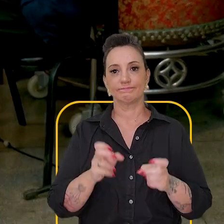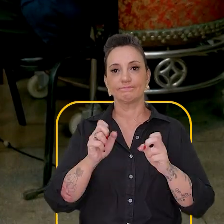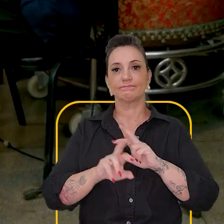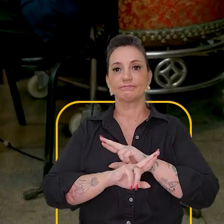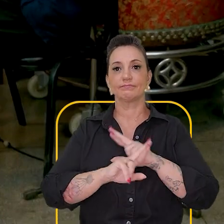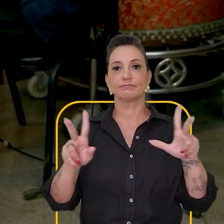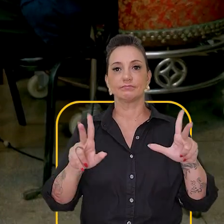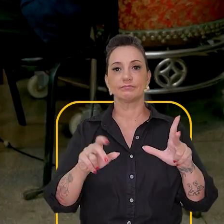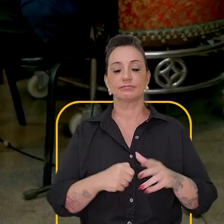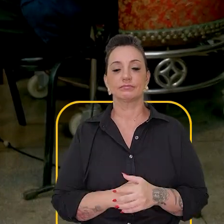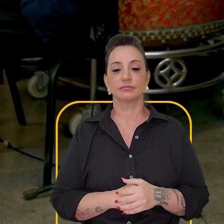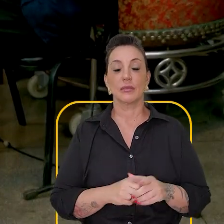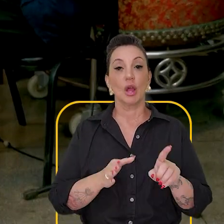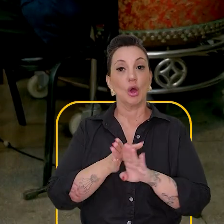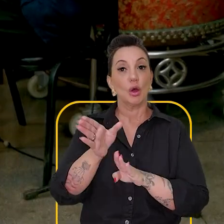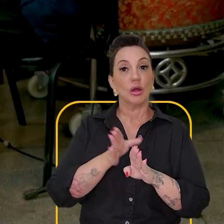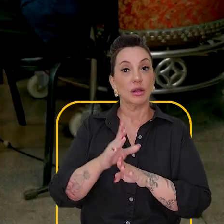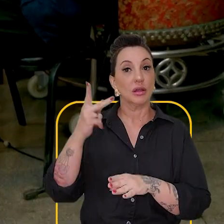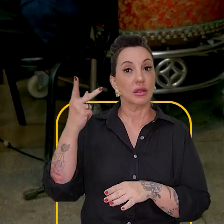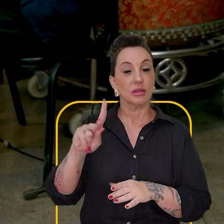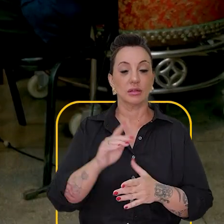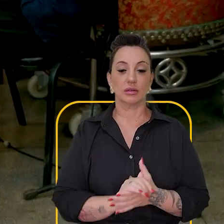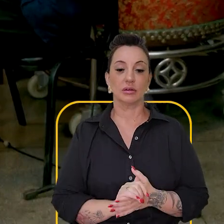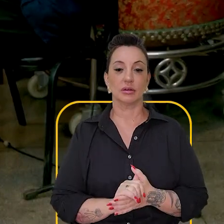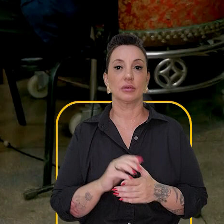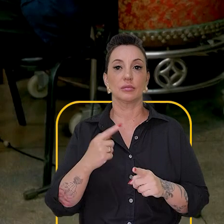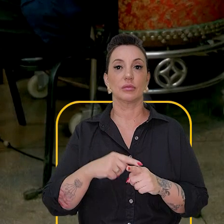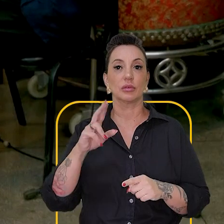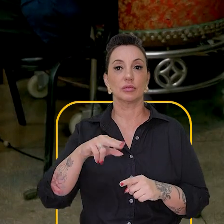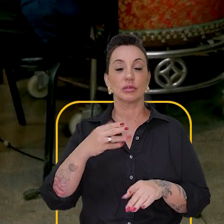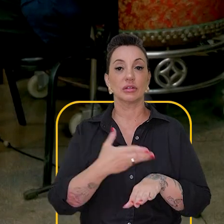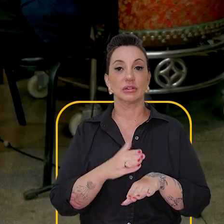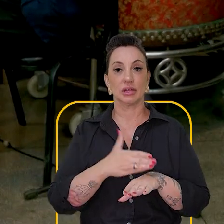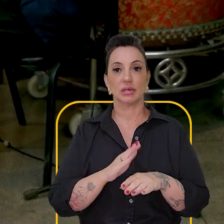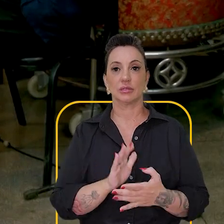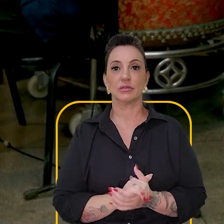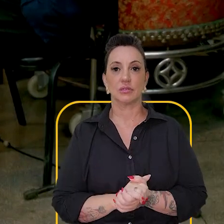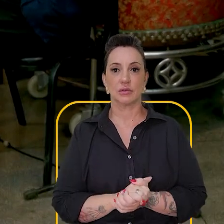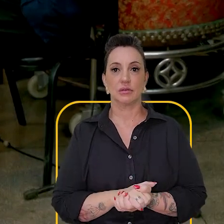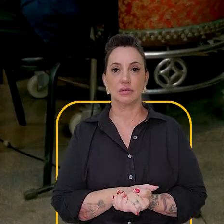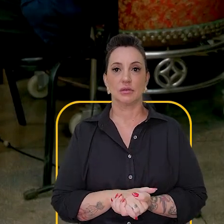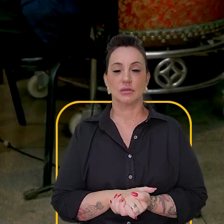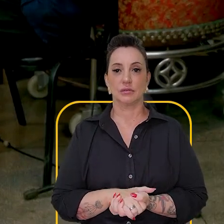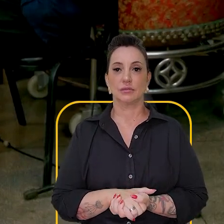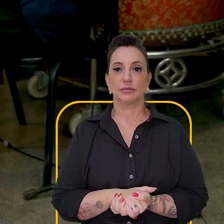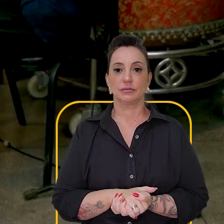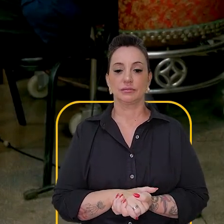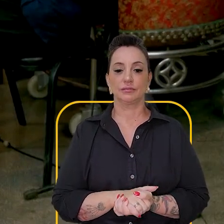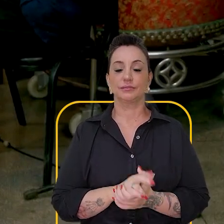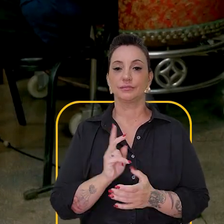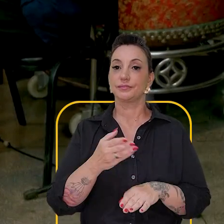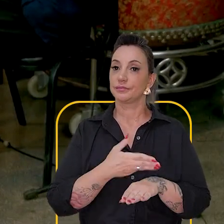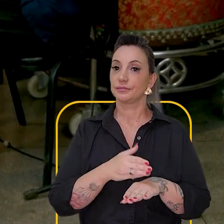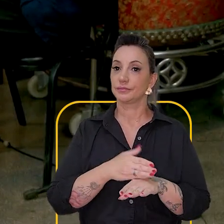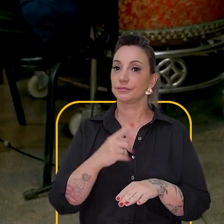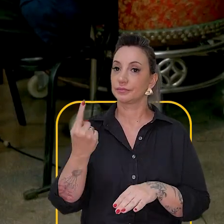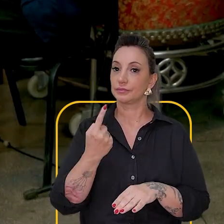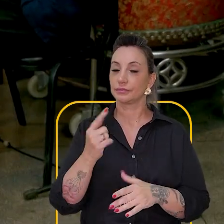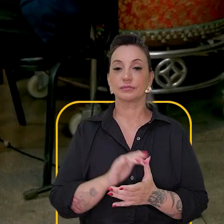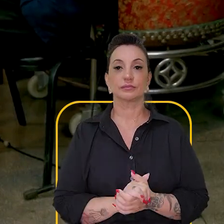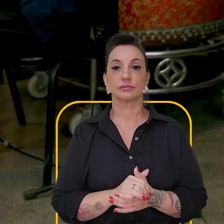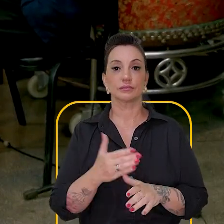eu sempre treinei sozinho o treinar para mim era assim eu não fui bem nesse campeonato eu vou bater mais saco eu vou treinar mais